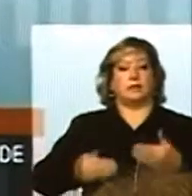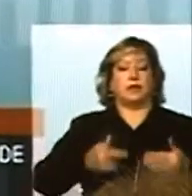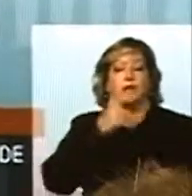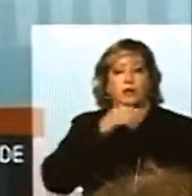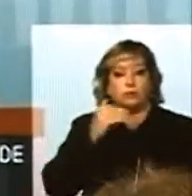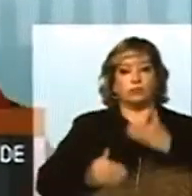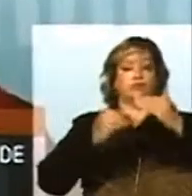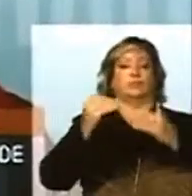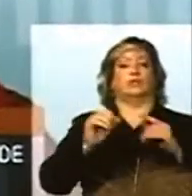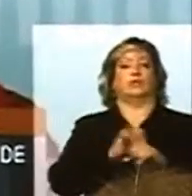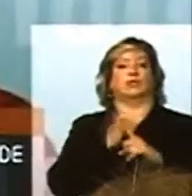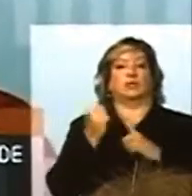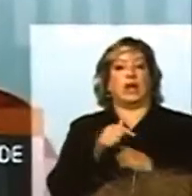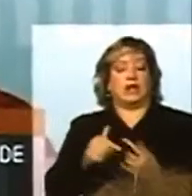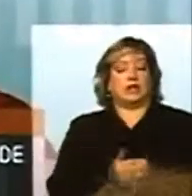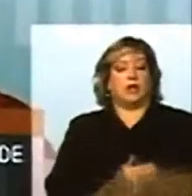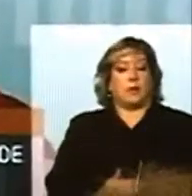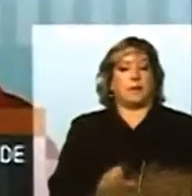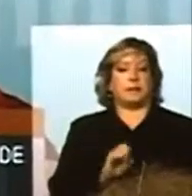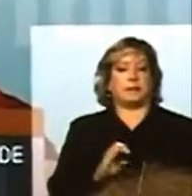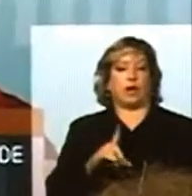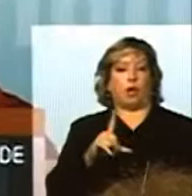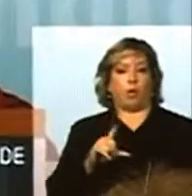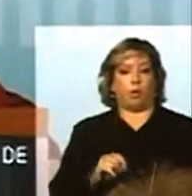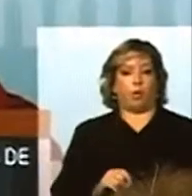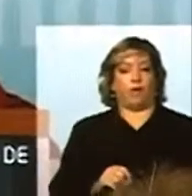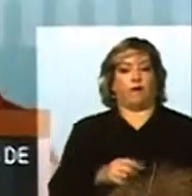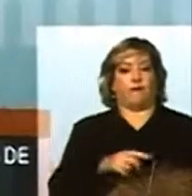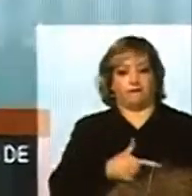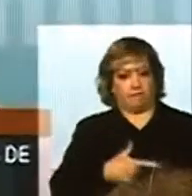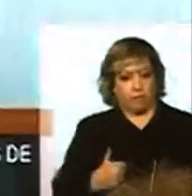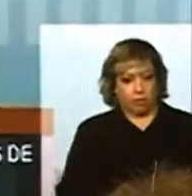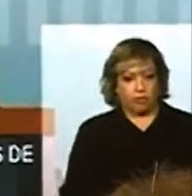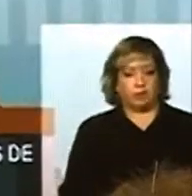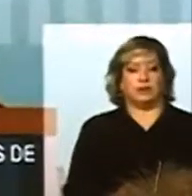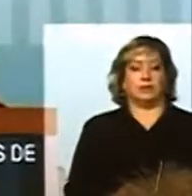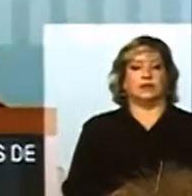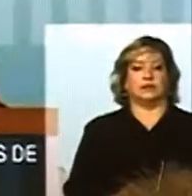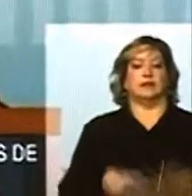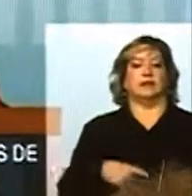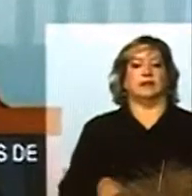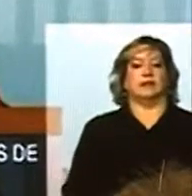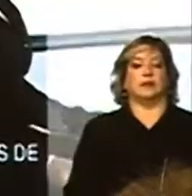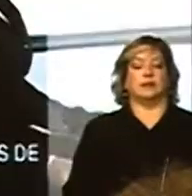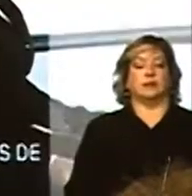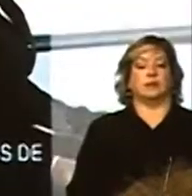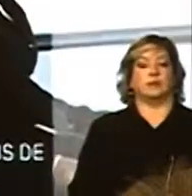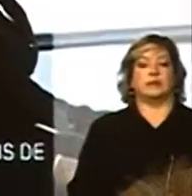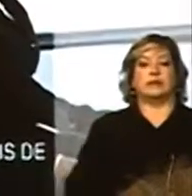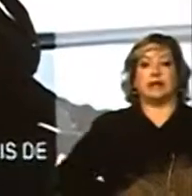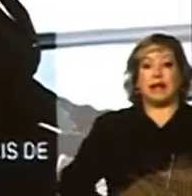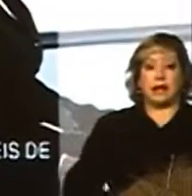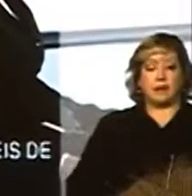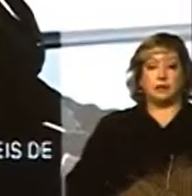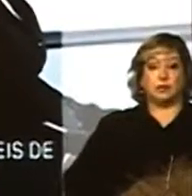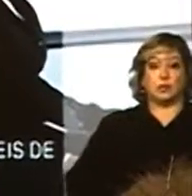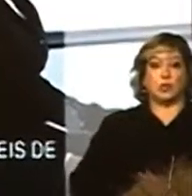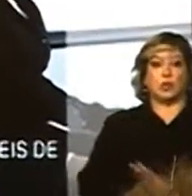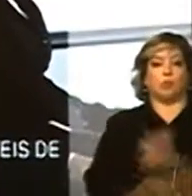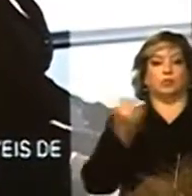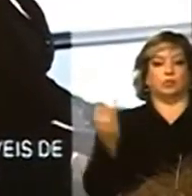social neste começo do século XXI, com iniciativas que se transformaram em